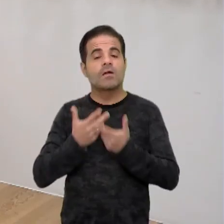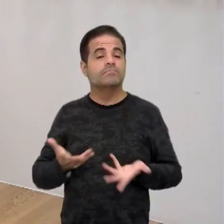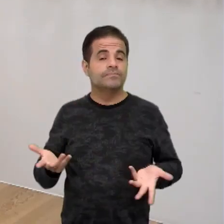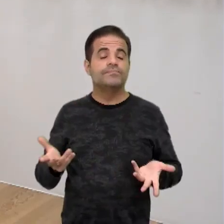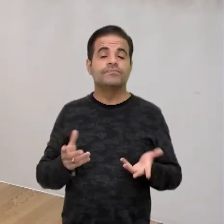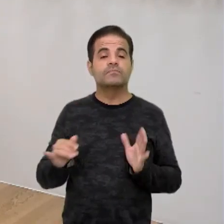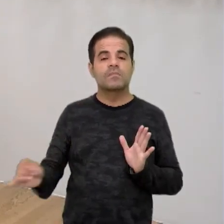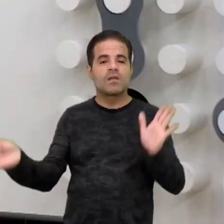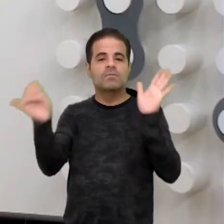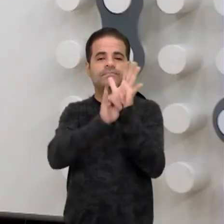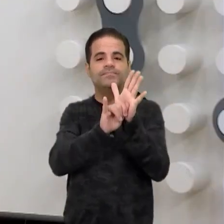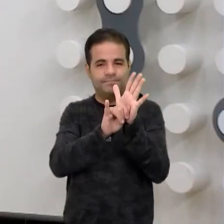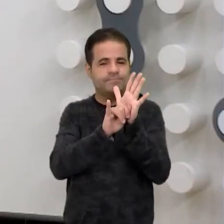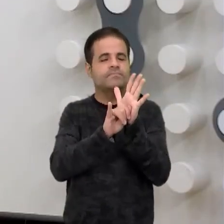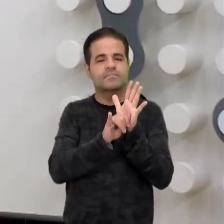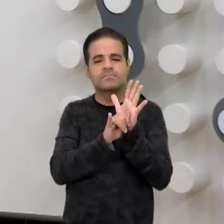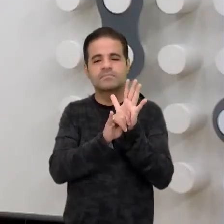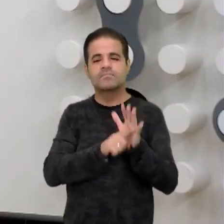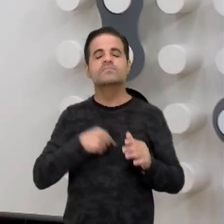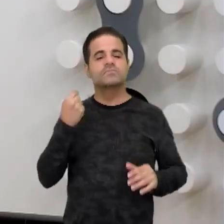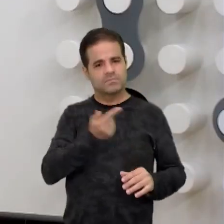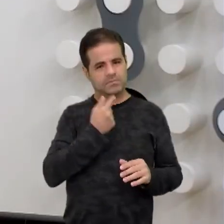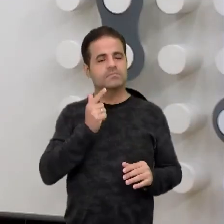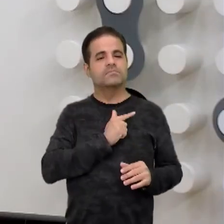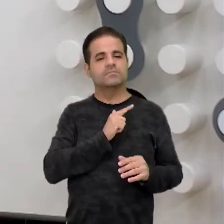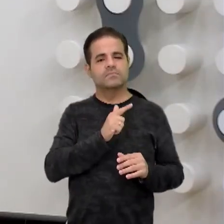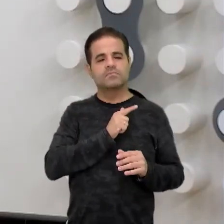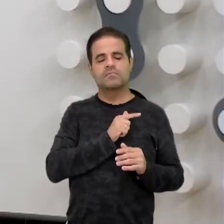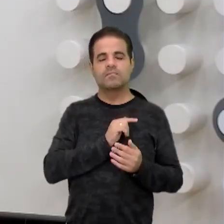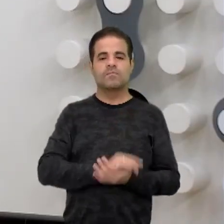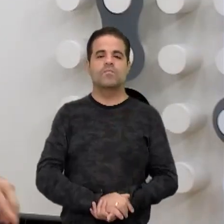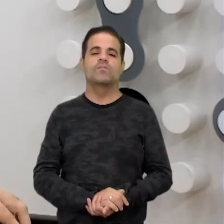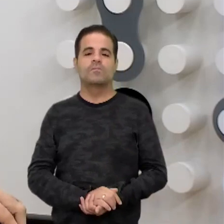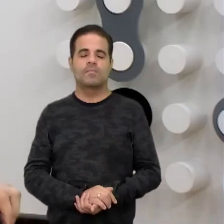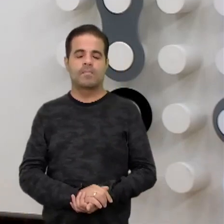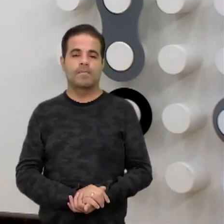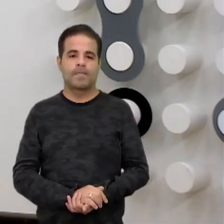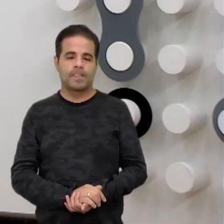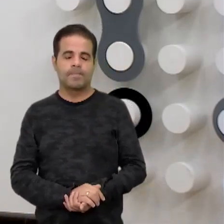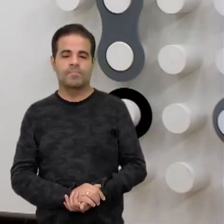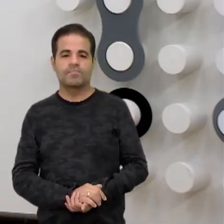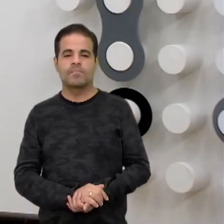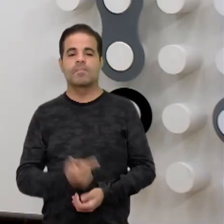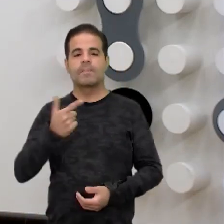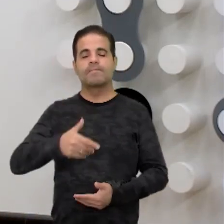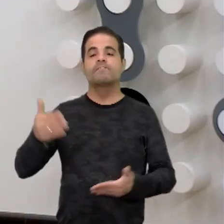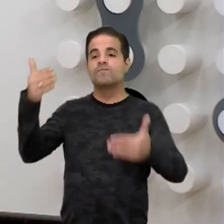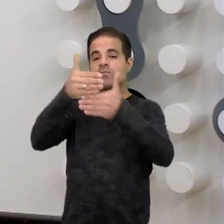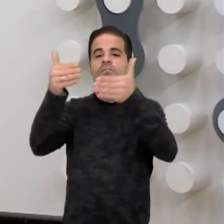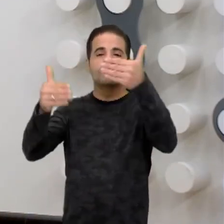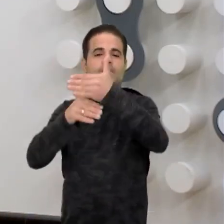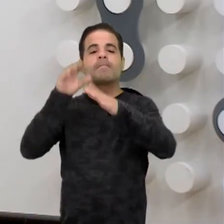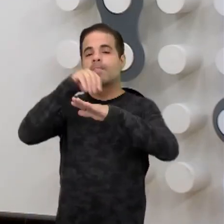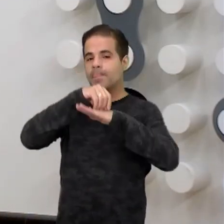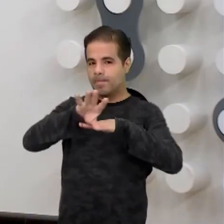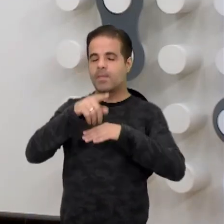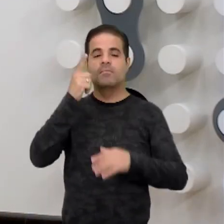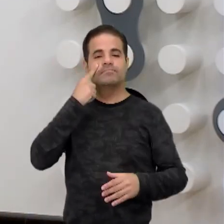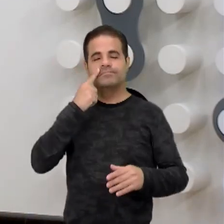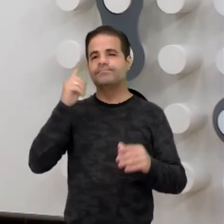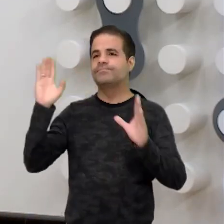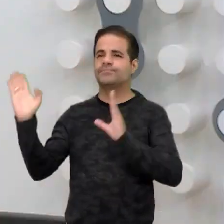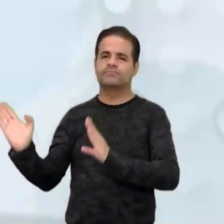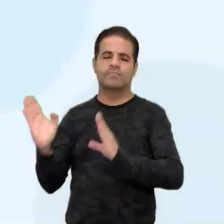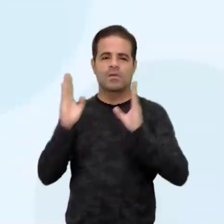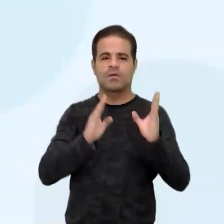suposta identidade que nós temos, tá bom? Então eu vou passar mais um slide aí, tá certo?